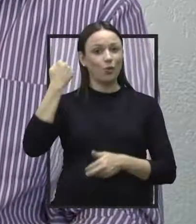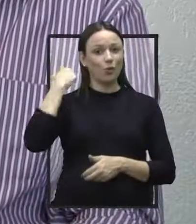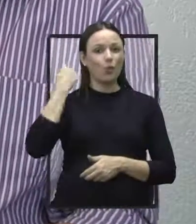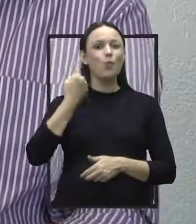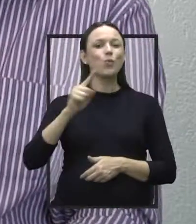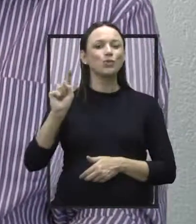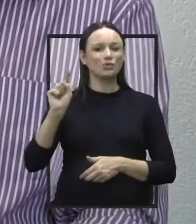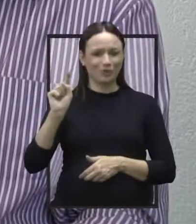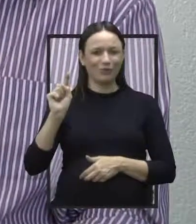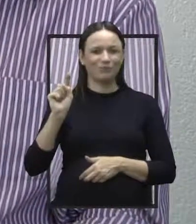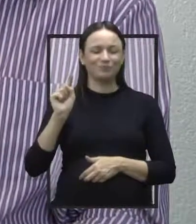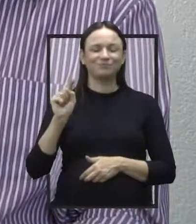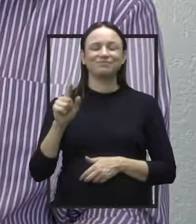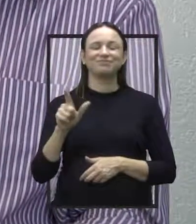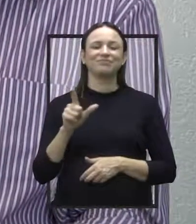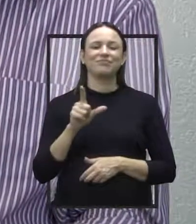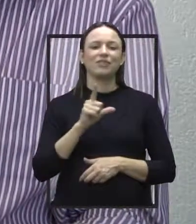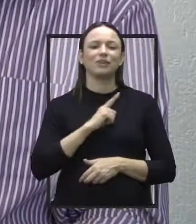nós tivemos